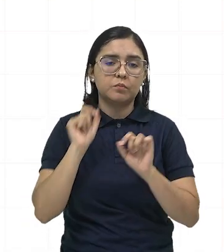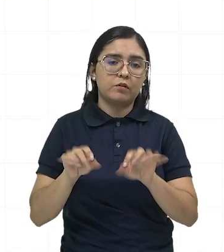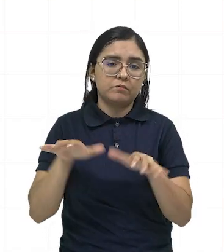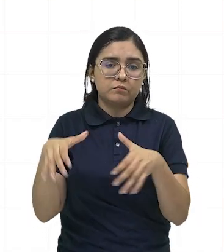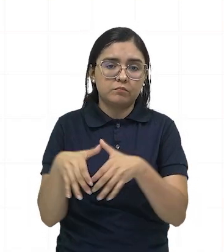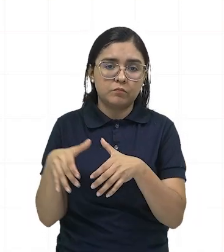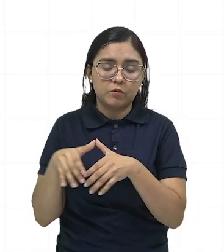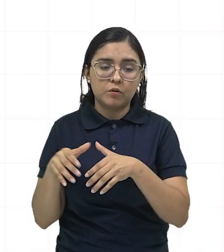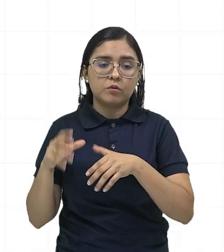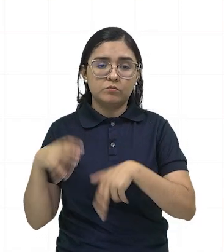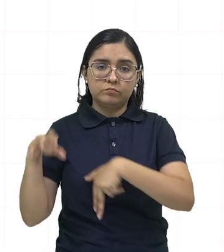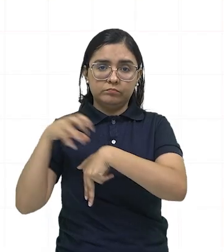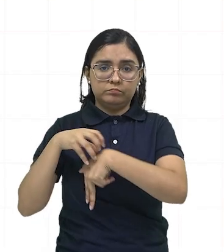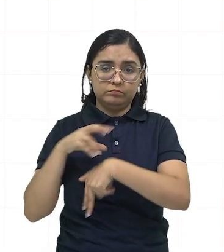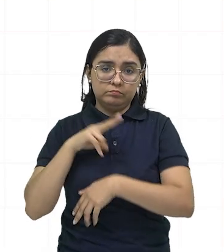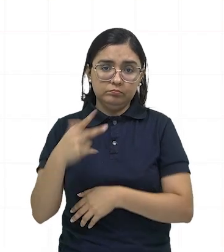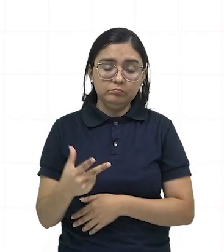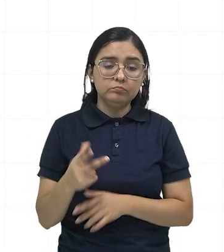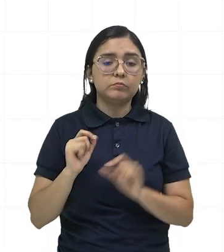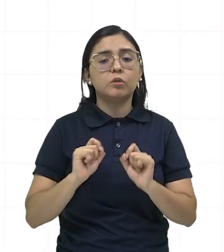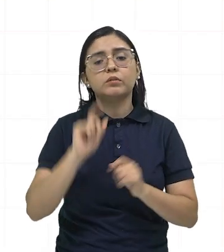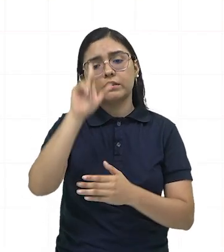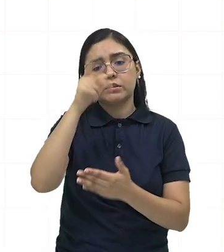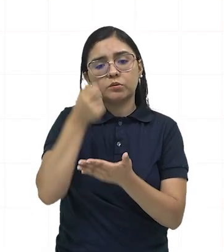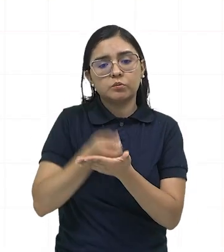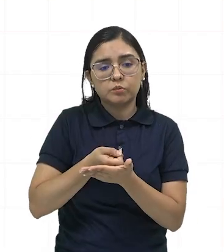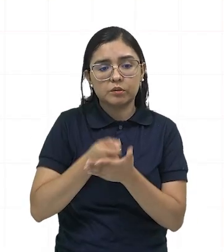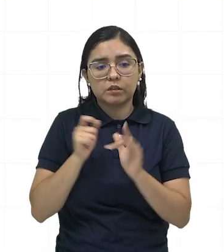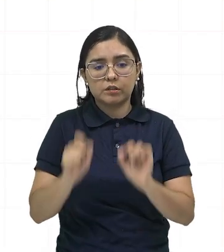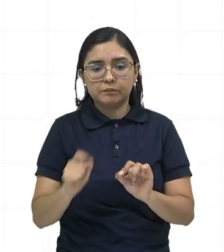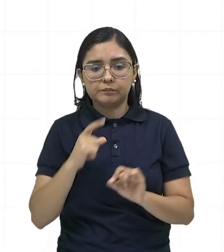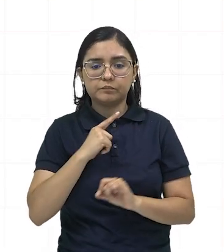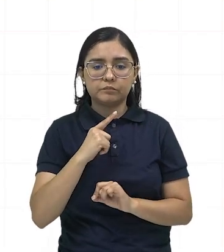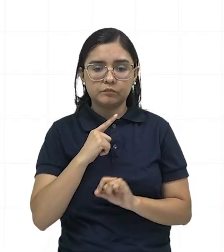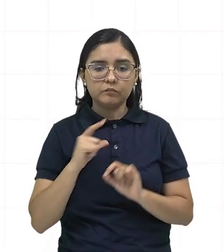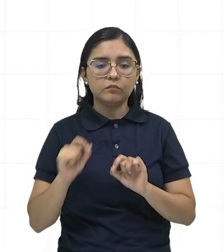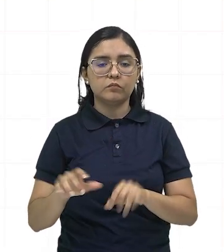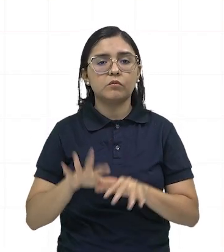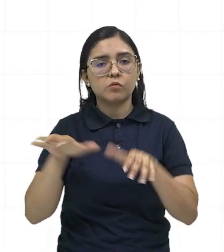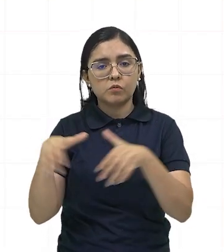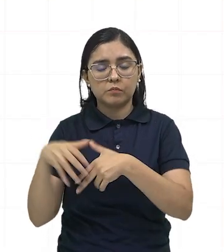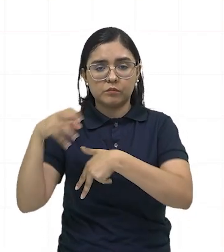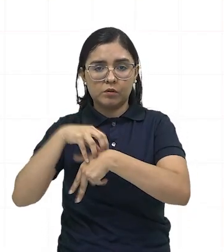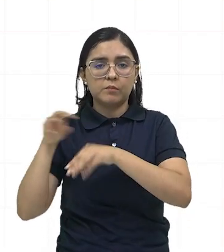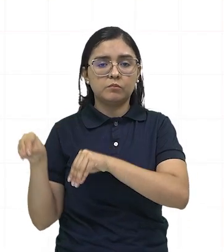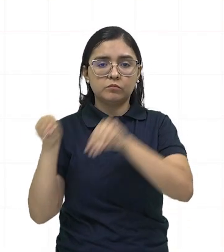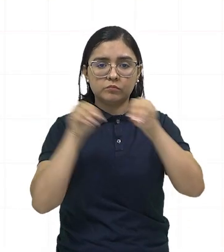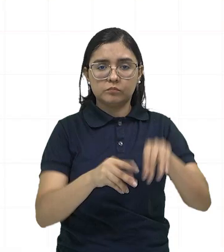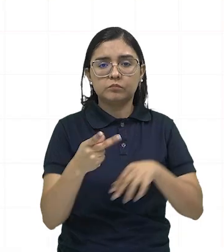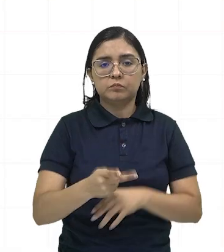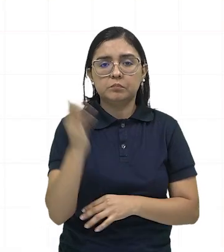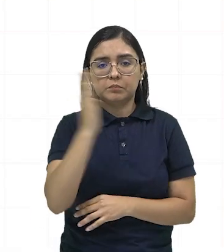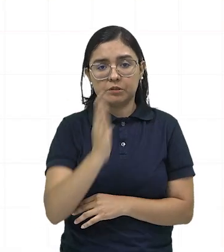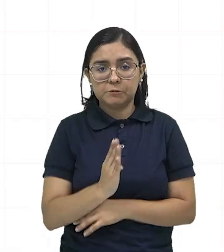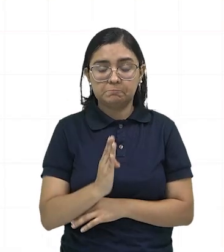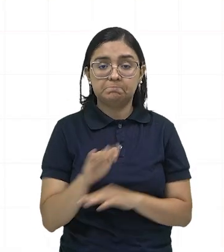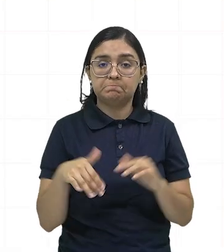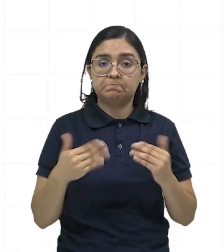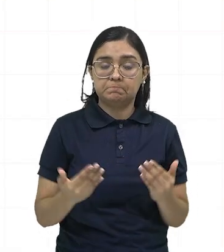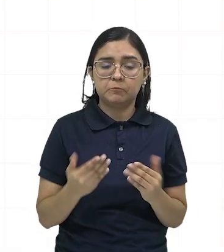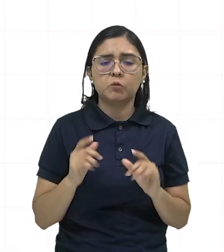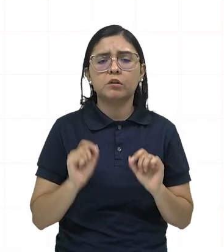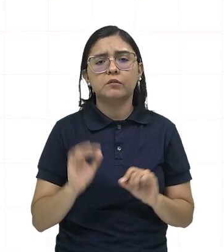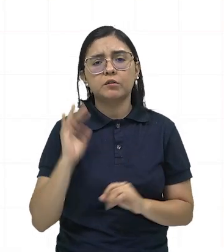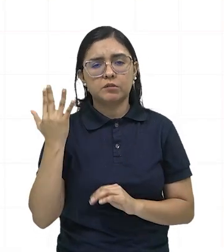monarquia portuguesa, levando à decisão de transferir a corte real para o Brasil. Então, alunos, o que